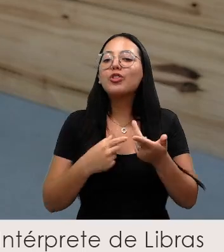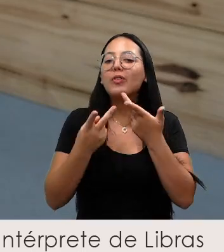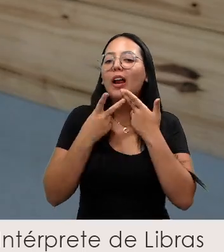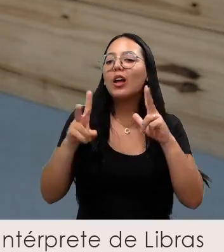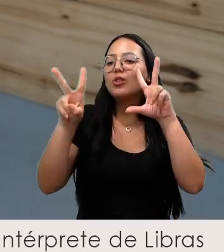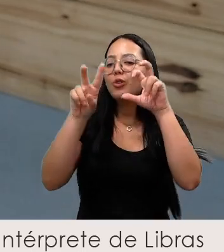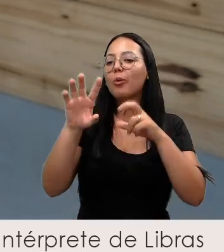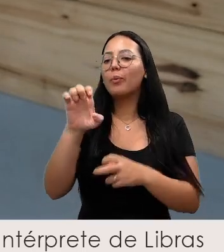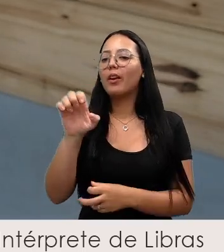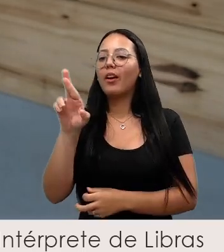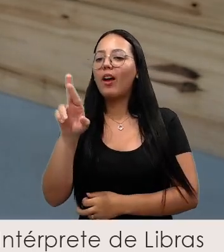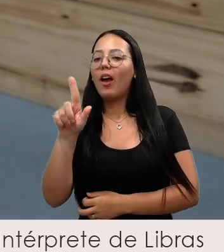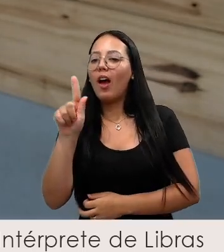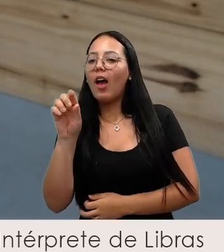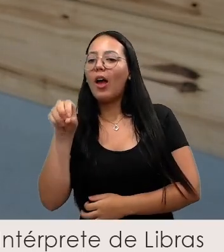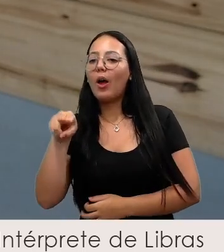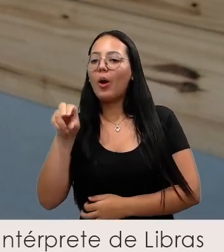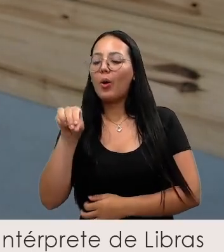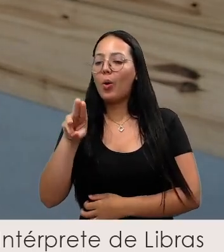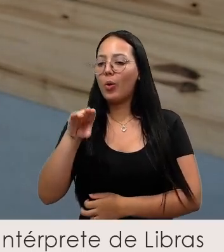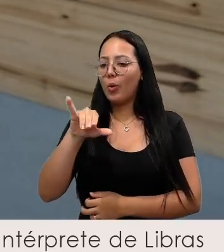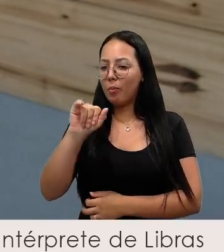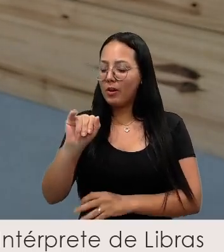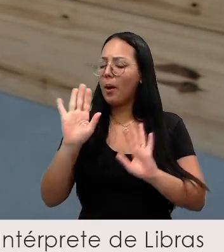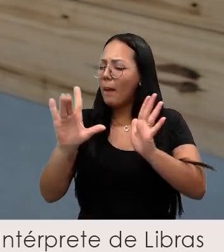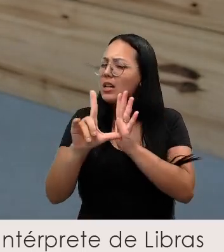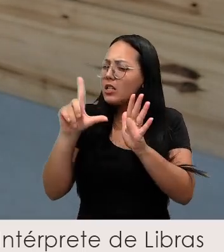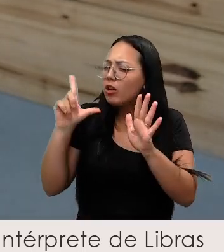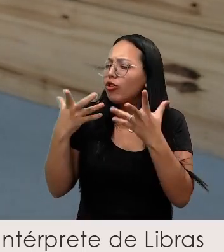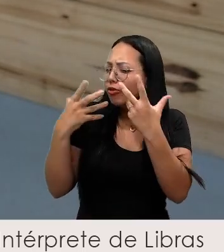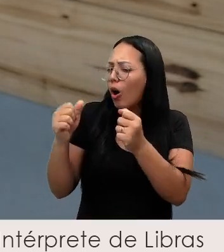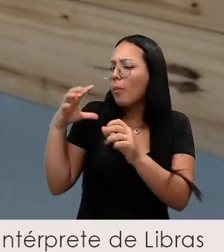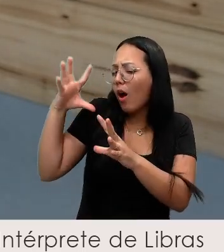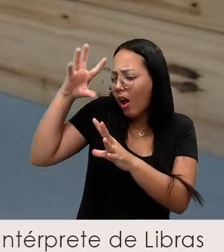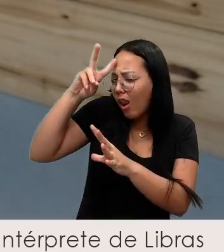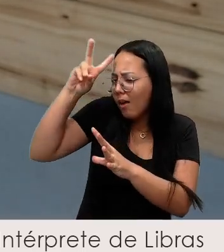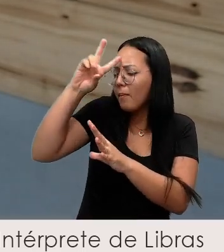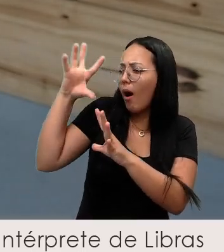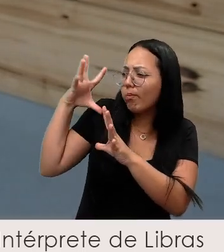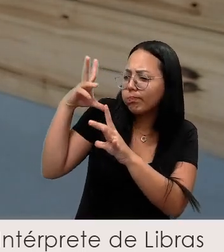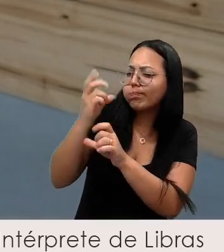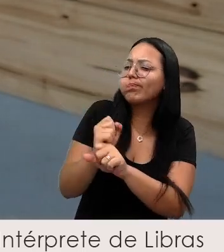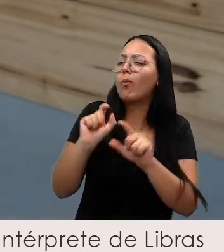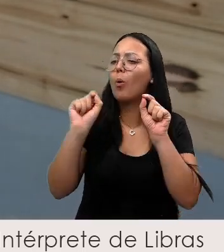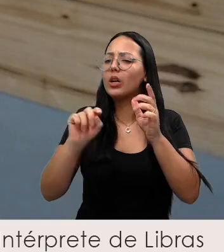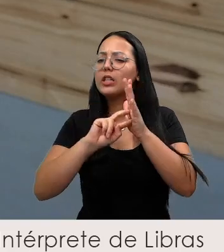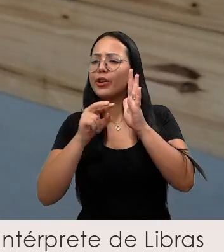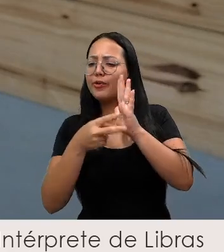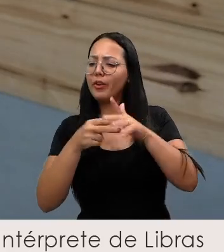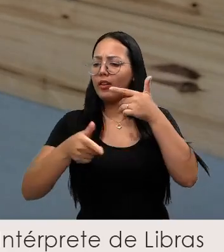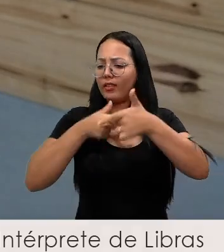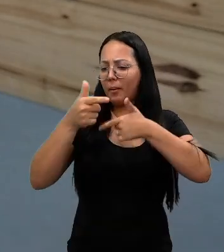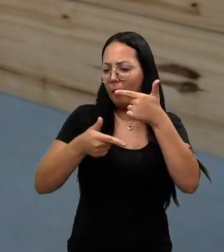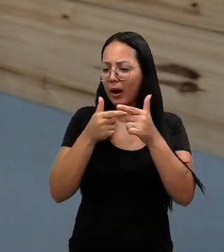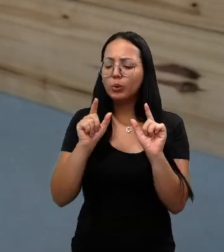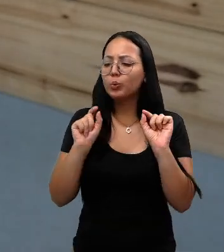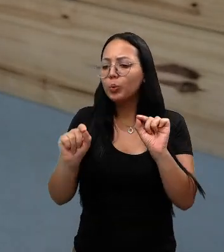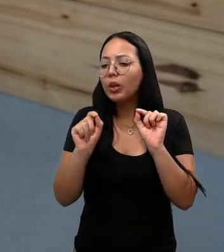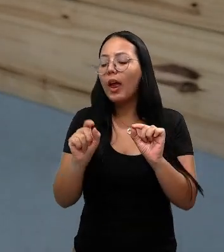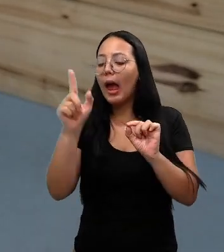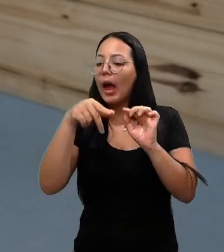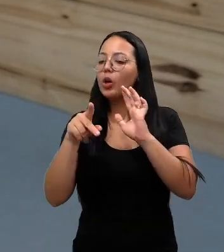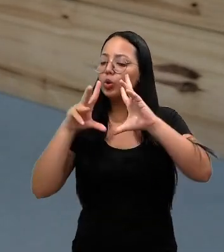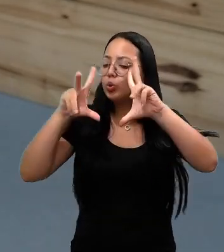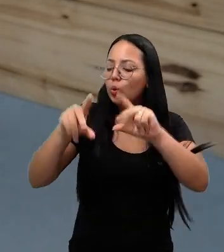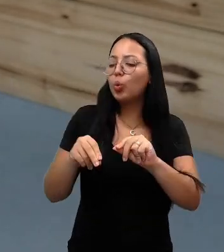ergonomia. Antes, vamos resgatar um pouquinho da nossa definição anterior de trabalho. Trabalho é tudo aquilo que dignifica